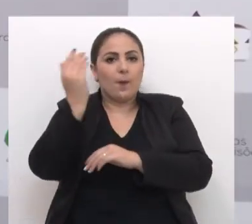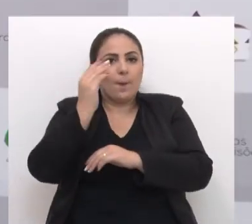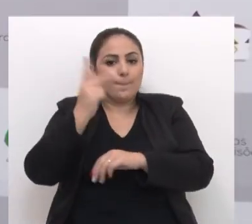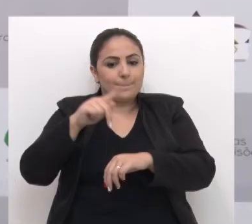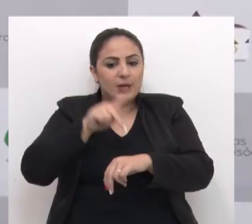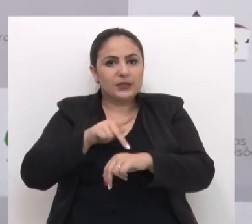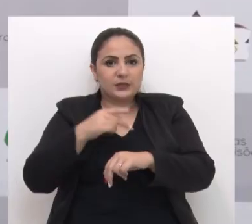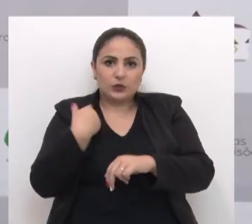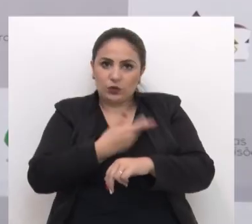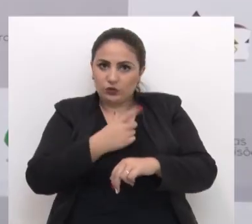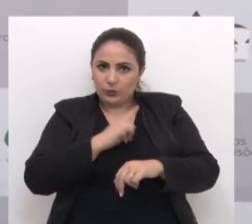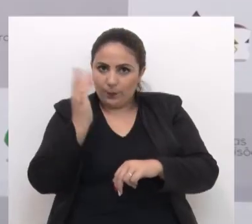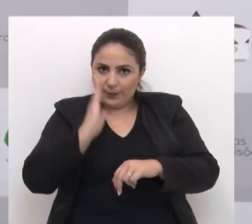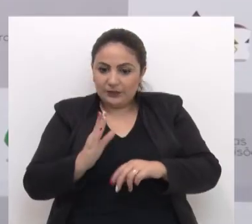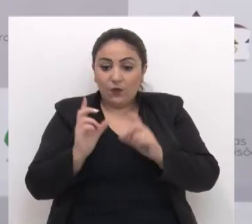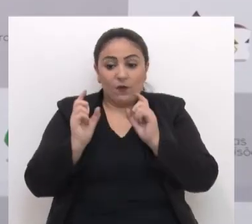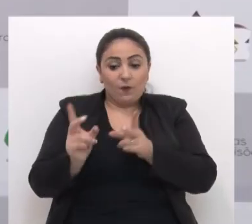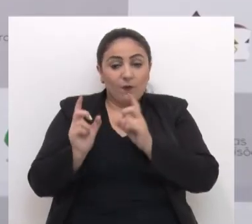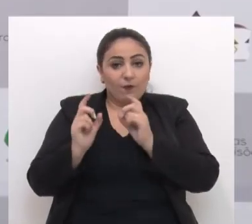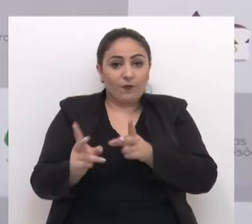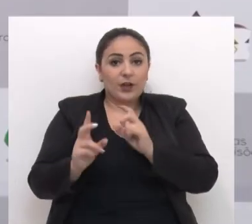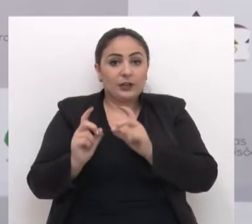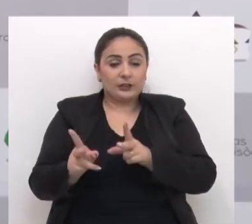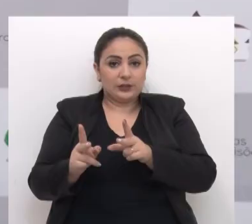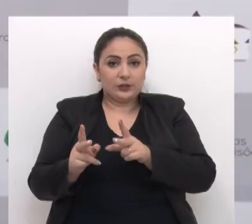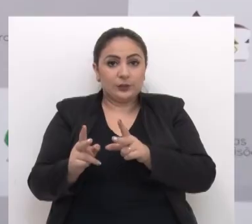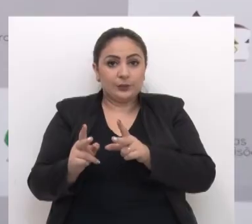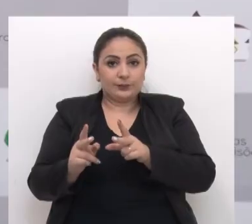tivemos no Brasil. Nós estamos vendendo